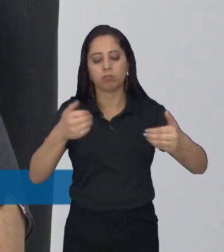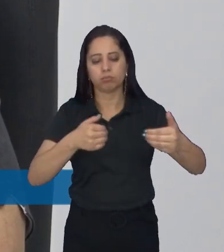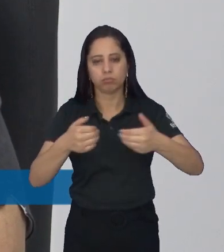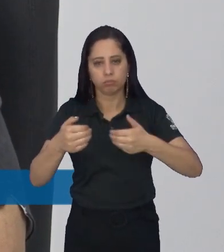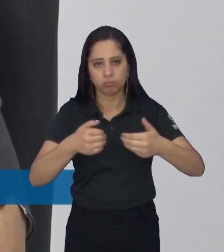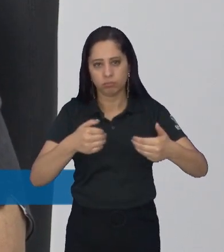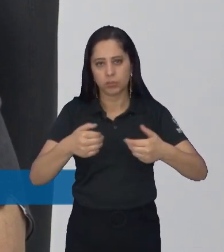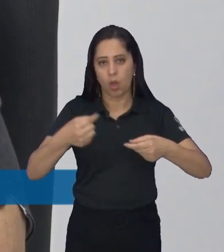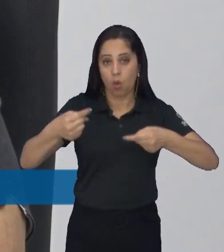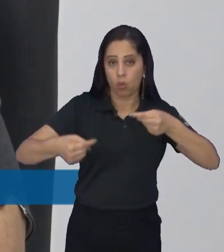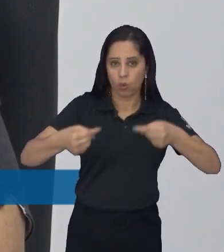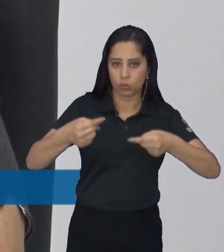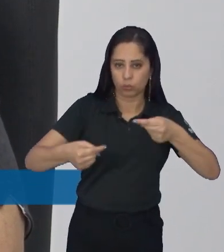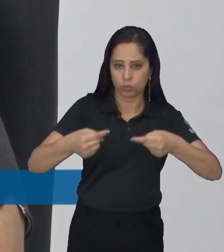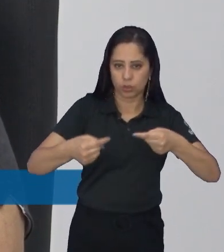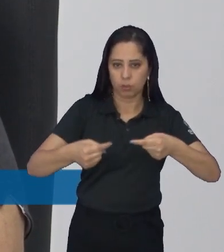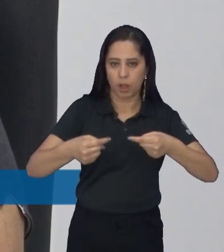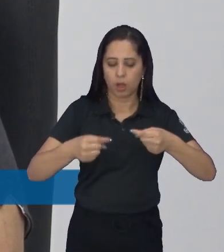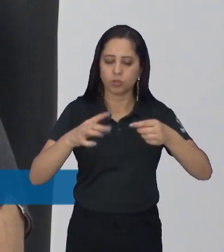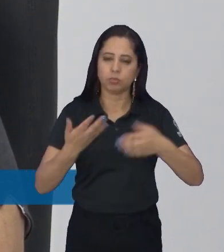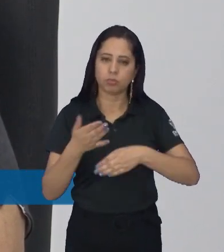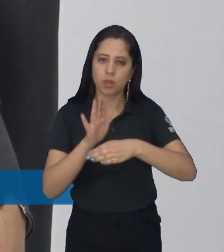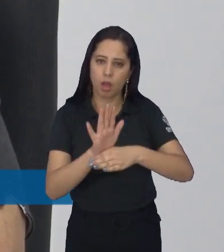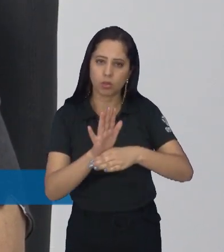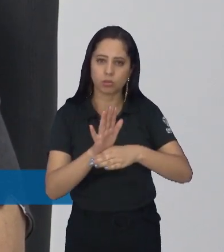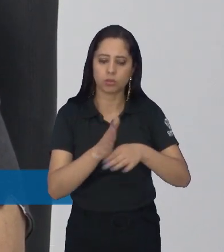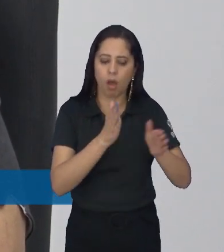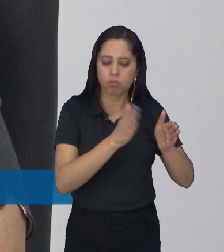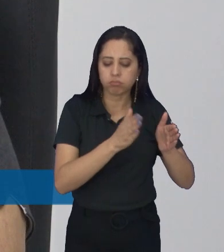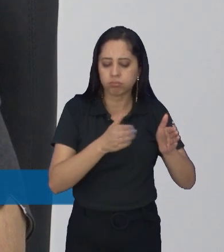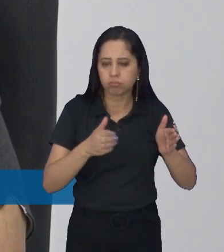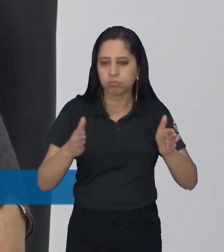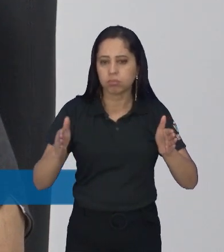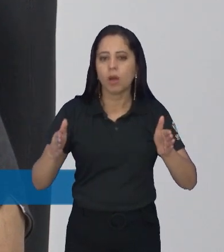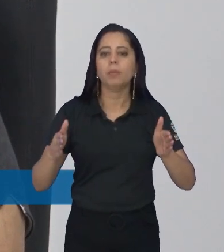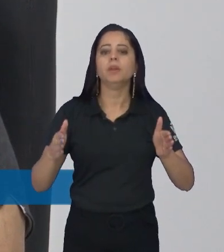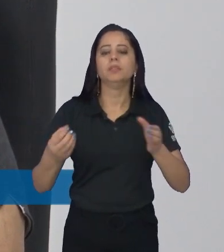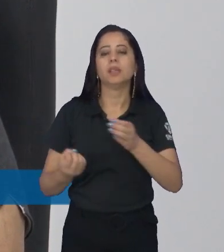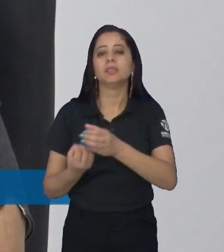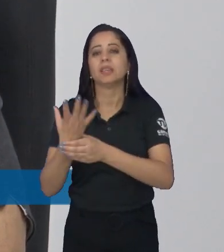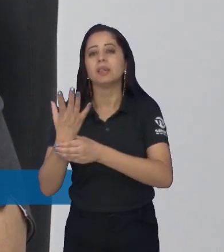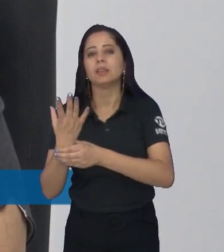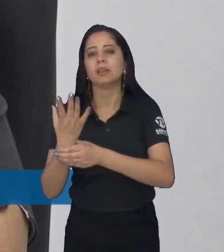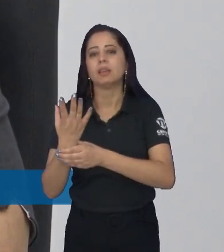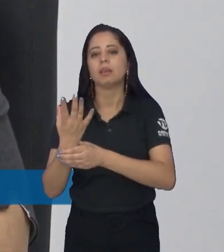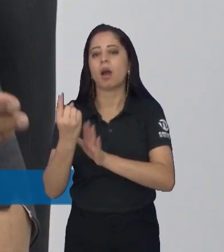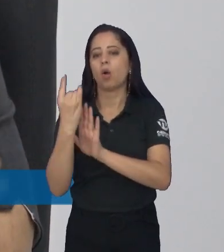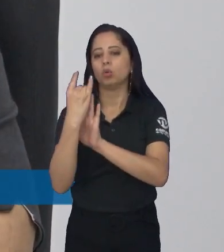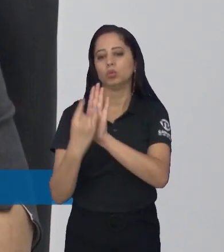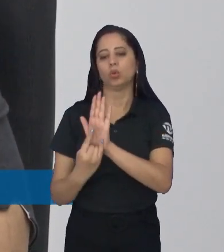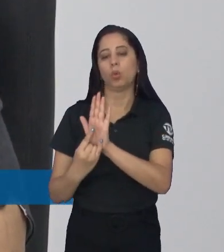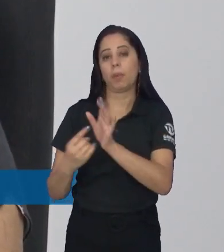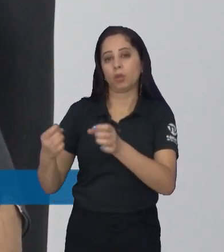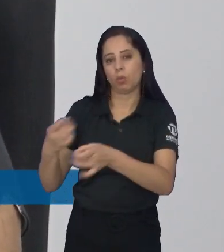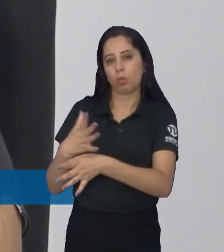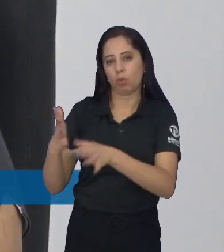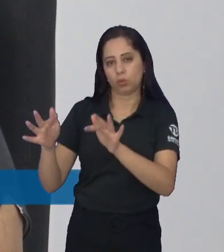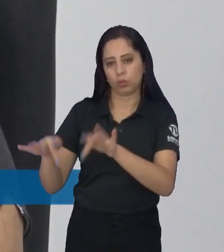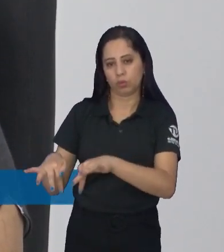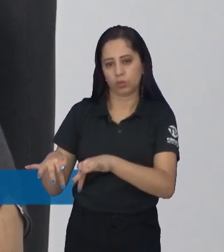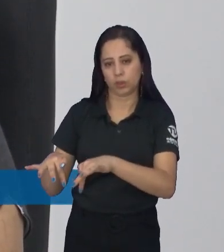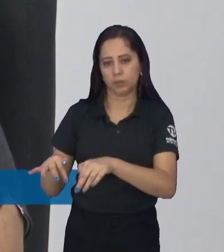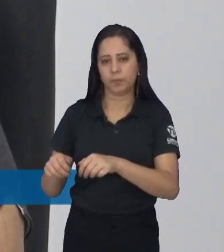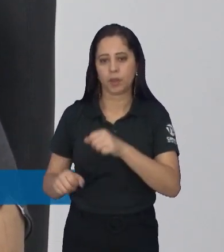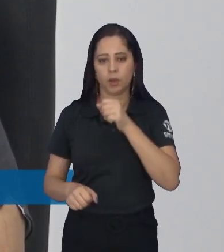dos debates discussões contribuíram o processo de construção do que era uma minuta e depois chegou Como projeto de lei aqui